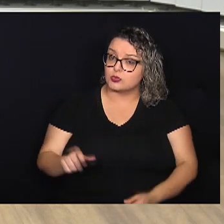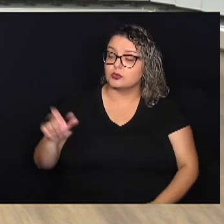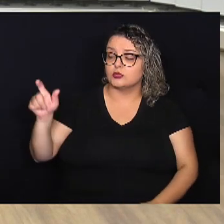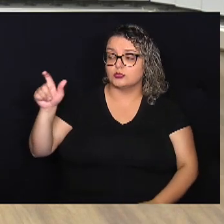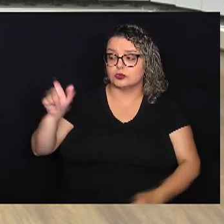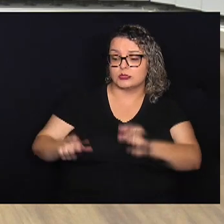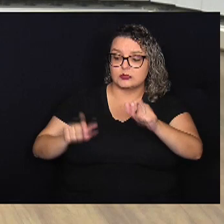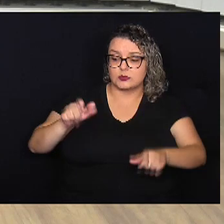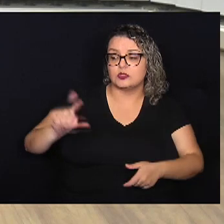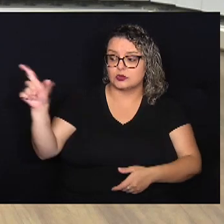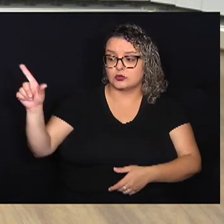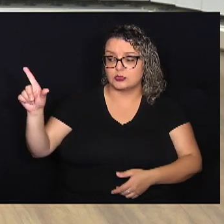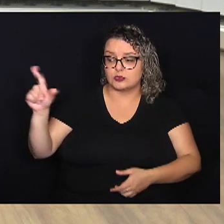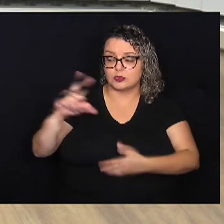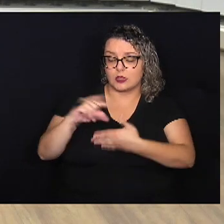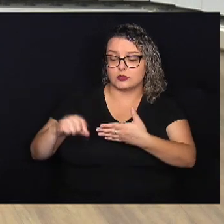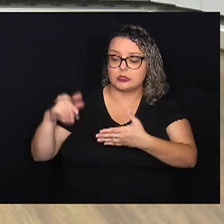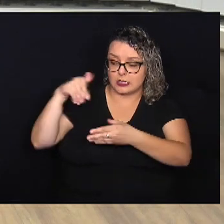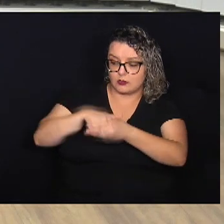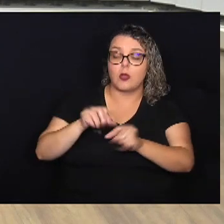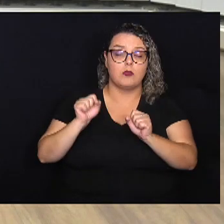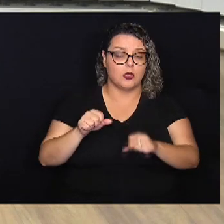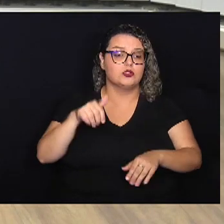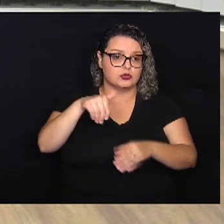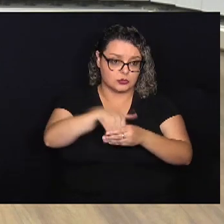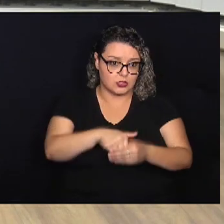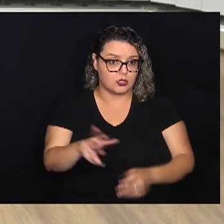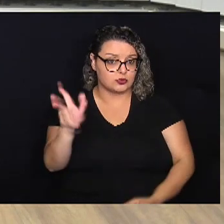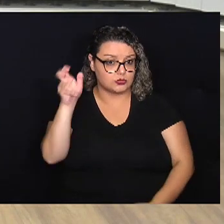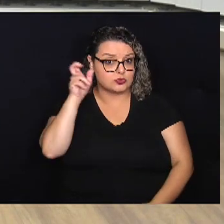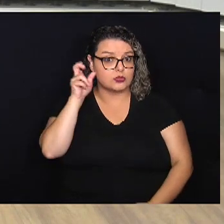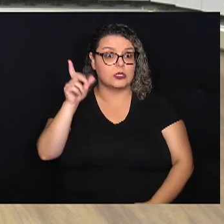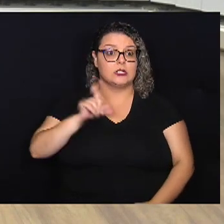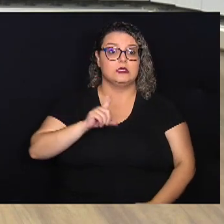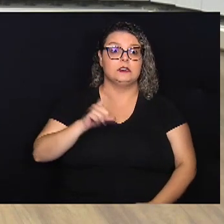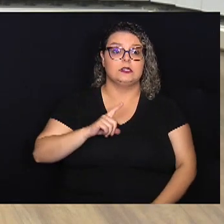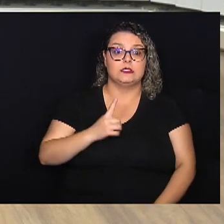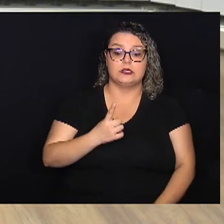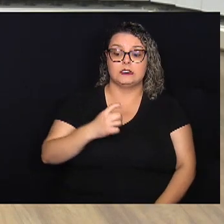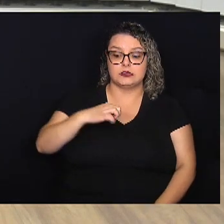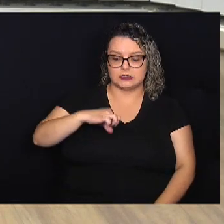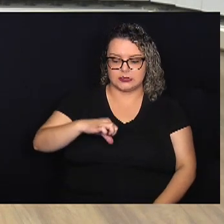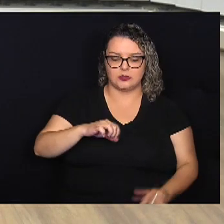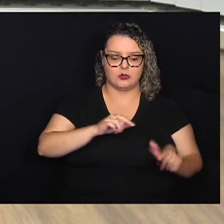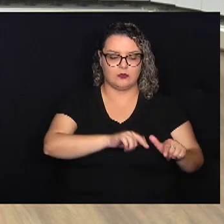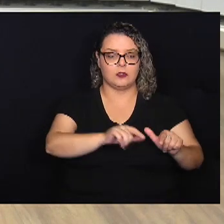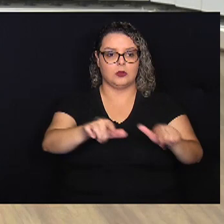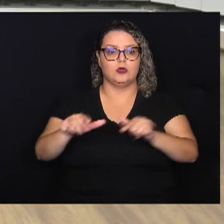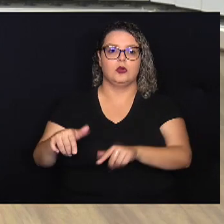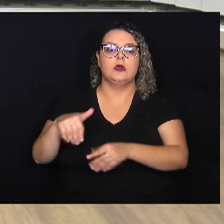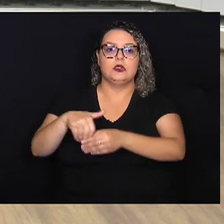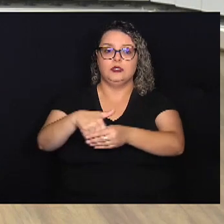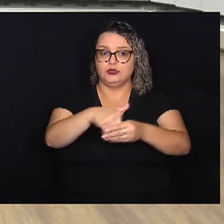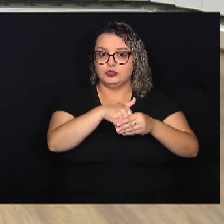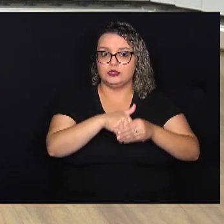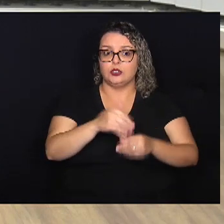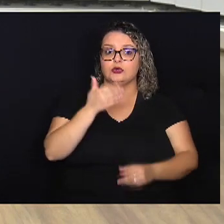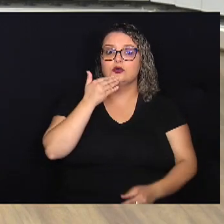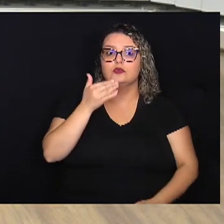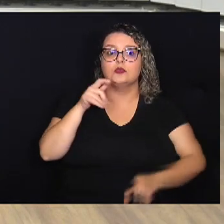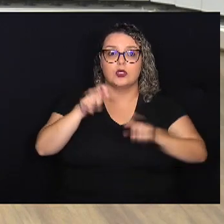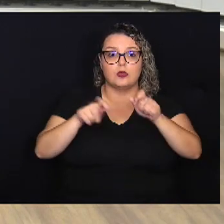Campinas poderão votar. A gente ouviu aí que agora vão ser 19 locais de votação e eu pedi para o